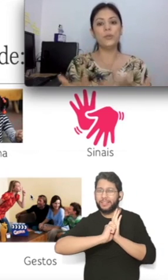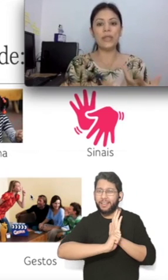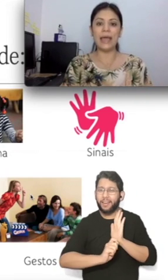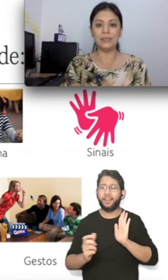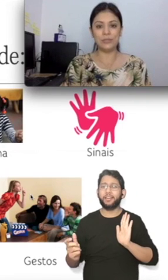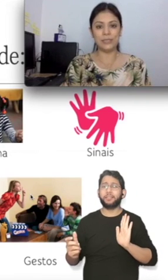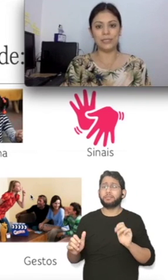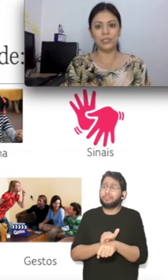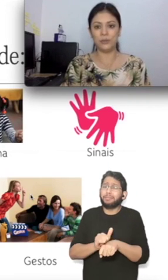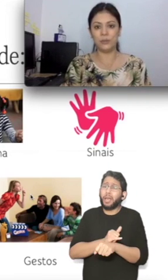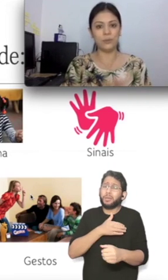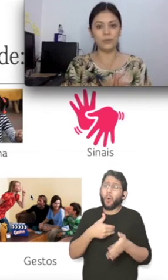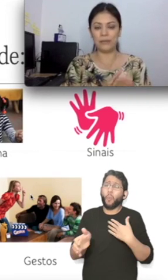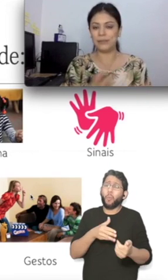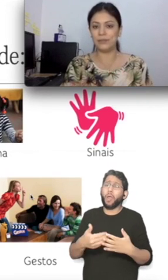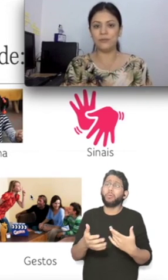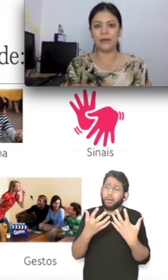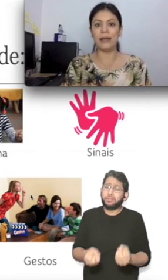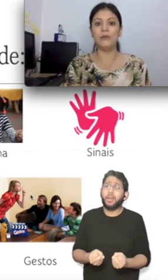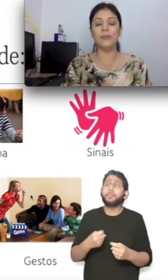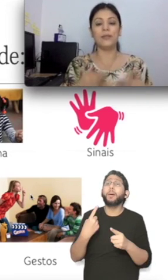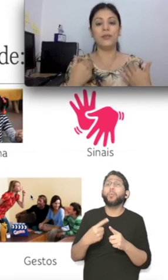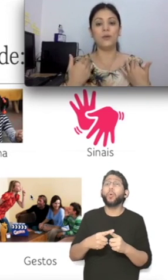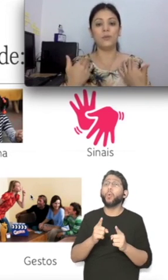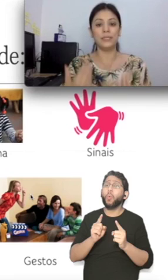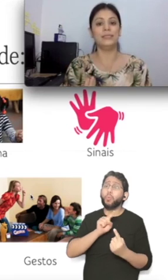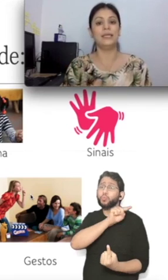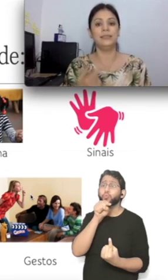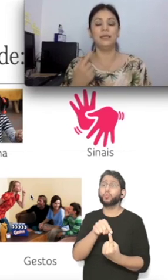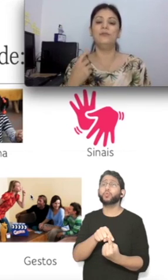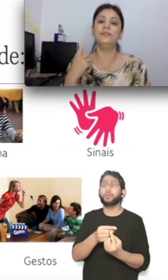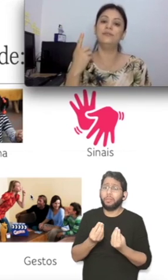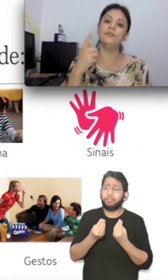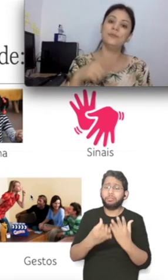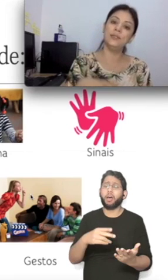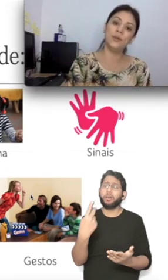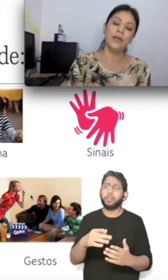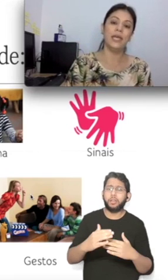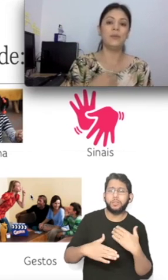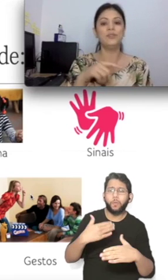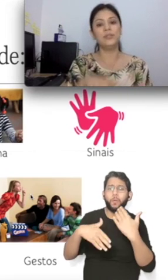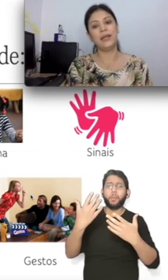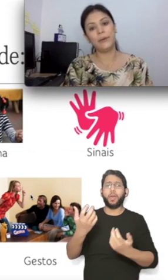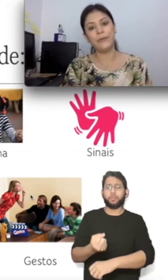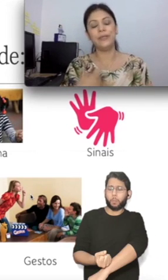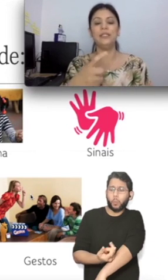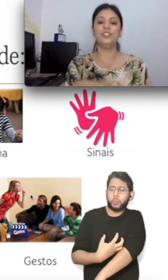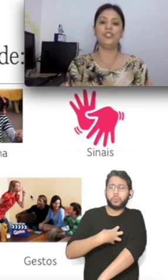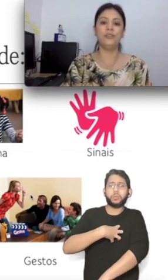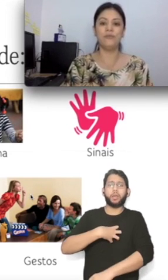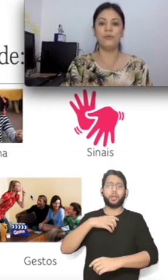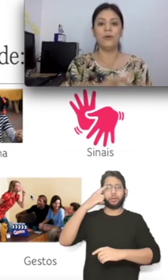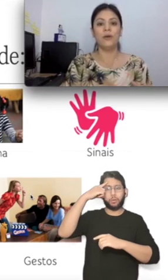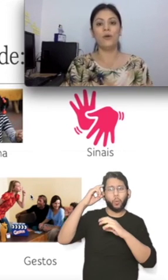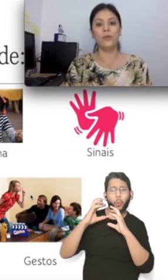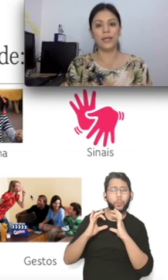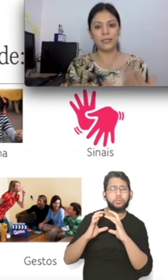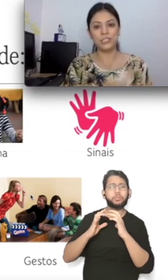que eu pudesse utilizar de recurso estava sendo válido para que acontecesse aí o desenvolvimento emocional,